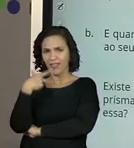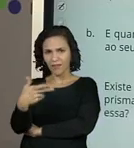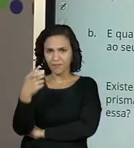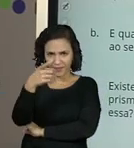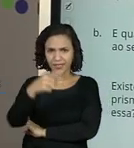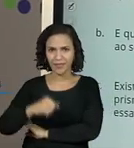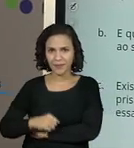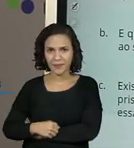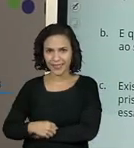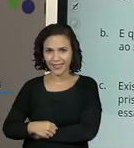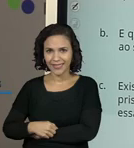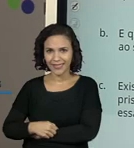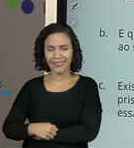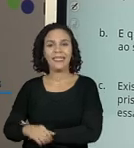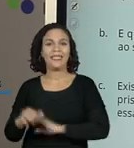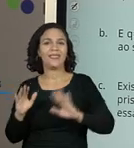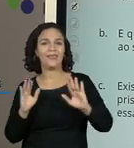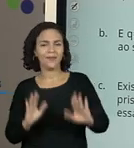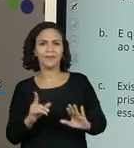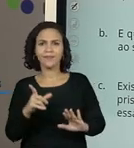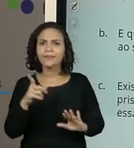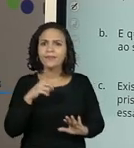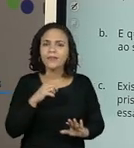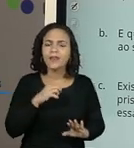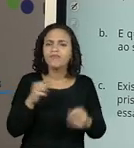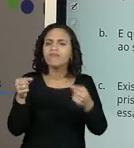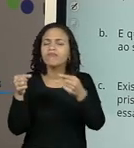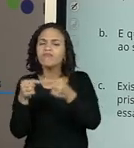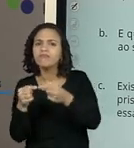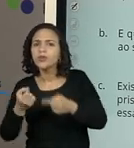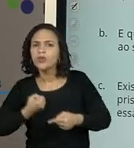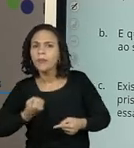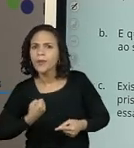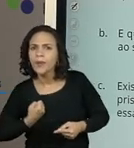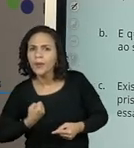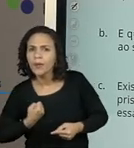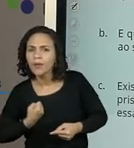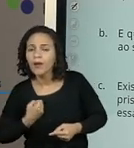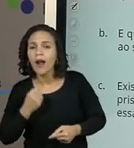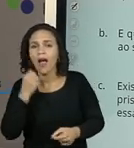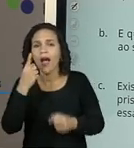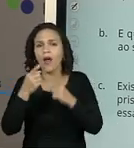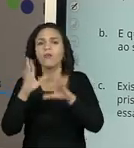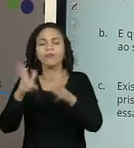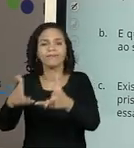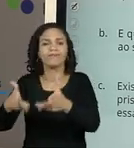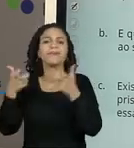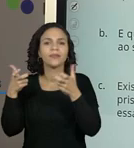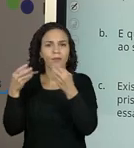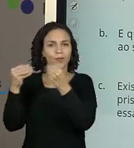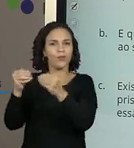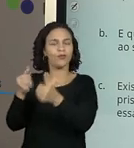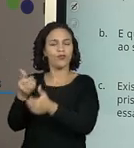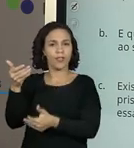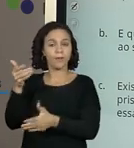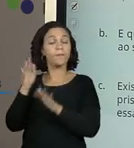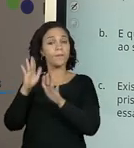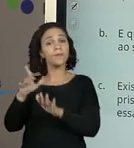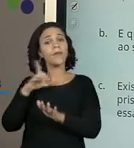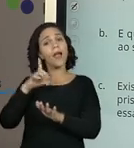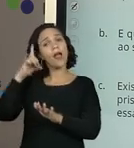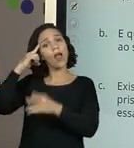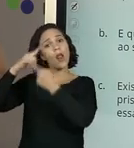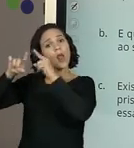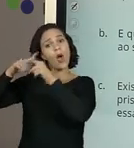Turma, tem alguma relação entre esses números? Teve gente que já percebeu e colocou no chat, tá? Mas assim, segue uma